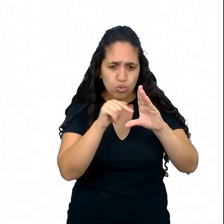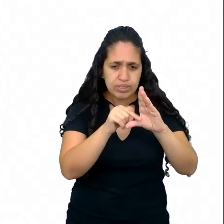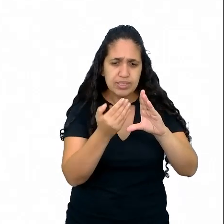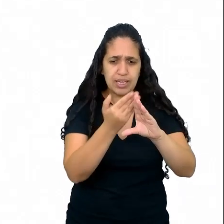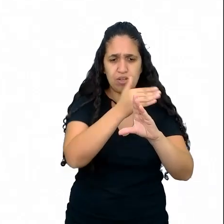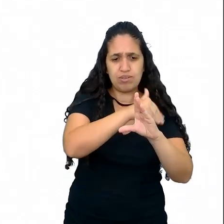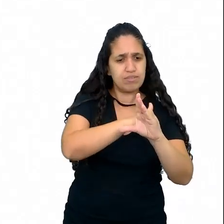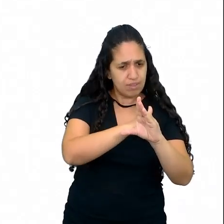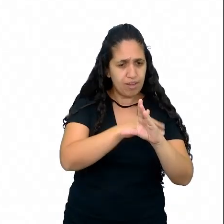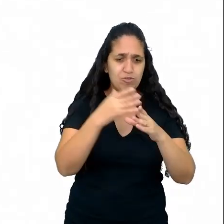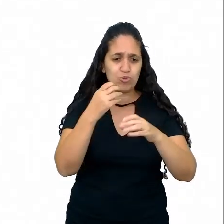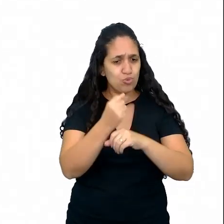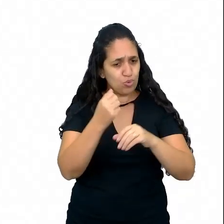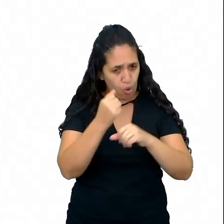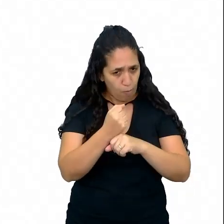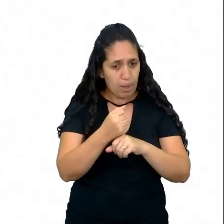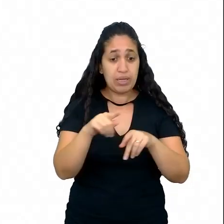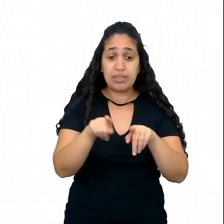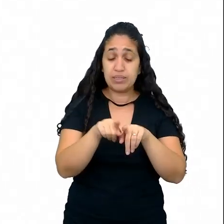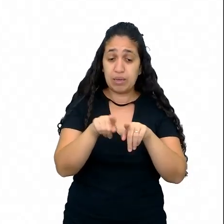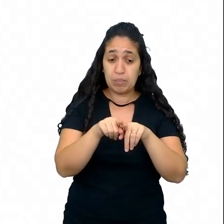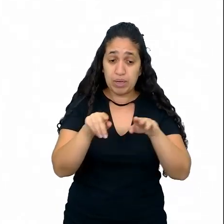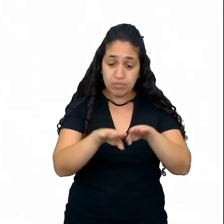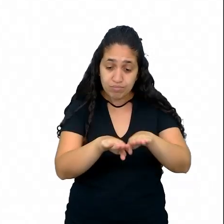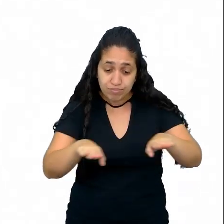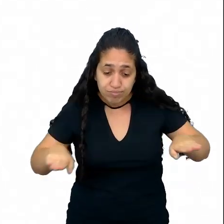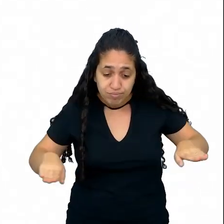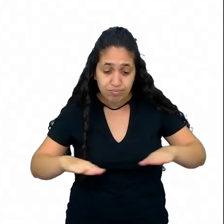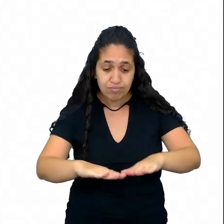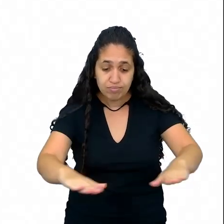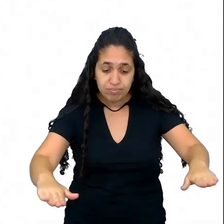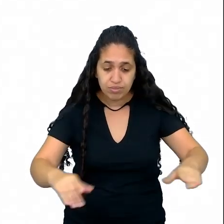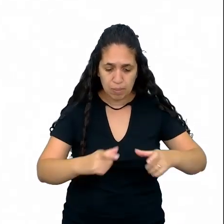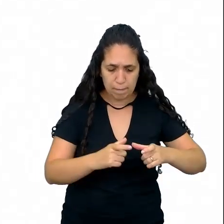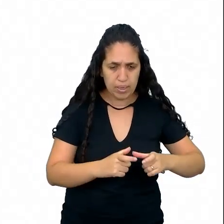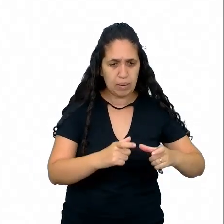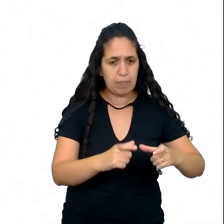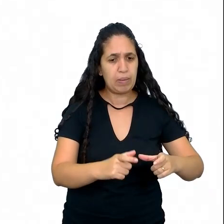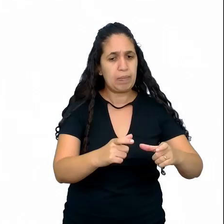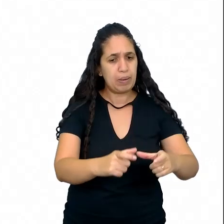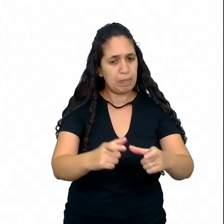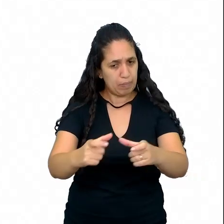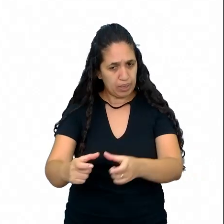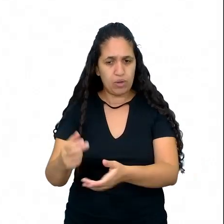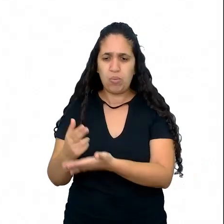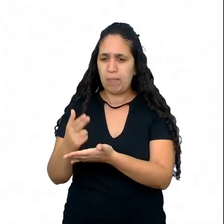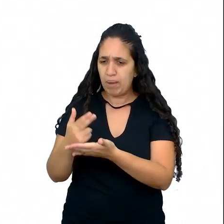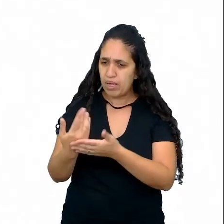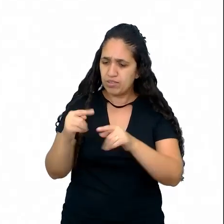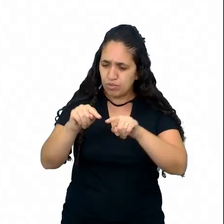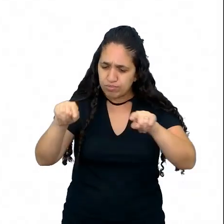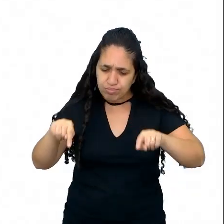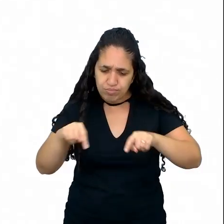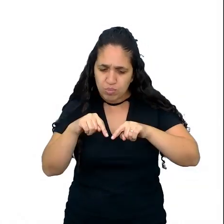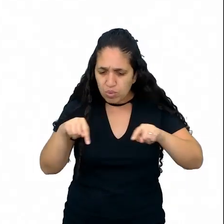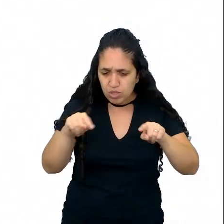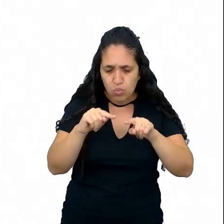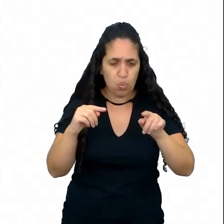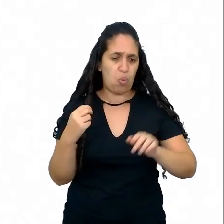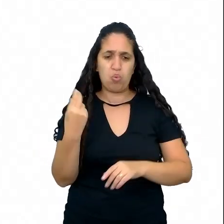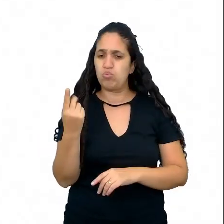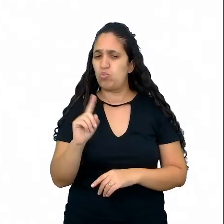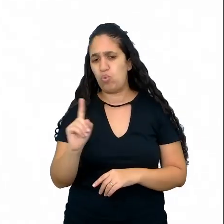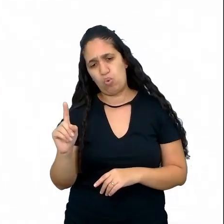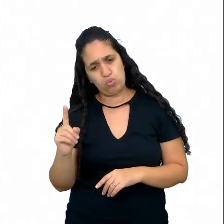ângulos tanto interno quanto externo. Vamos ver a história da pavimentação no plano, né? Nós vamos usar o mesmo tipo de polígono ou não, como que vai trabalhar com